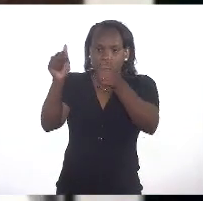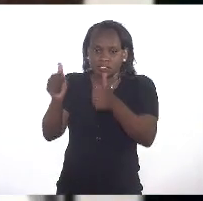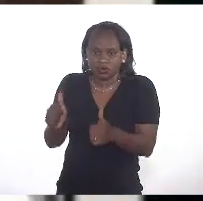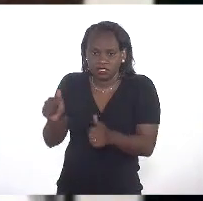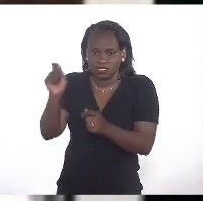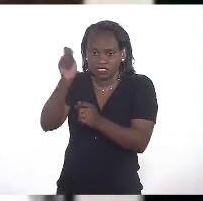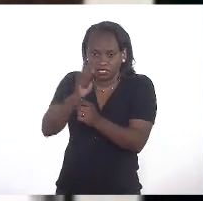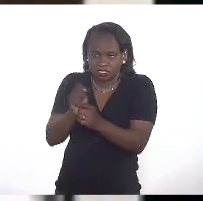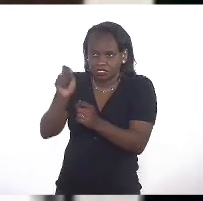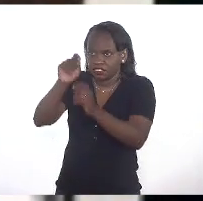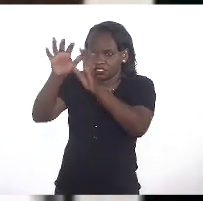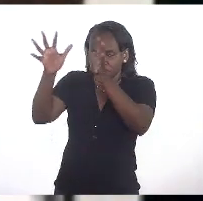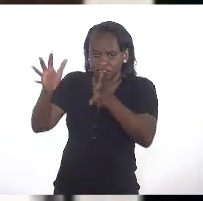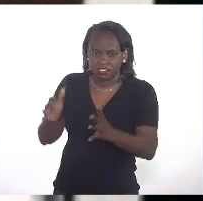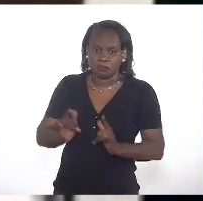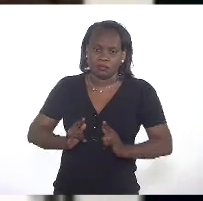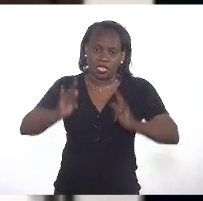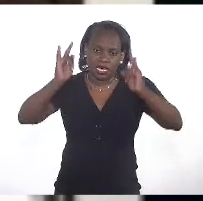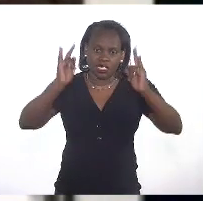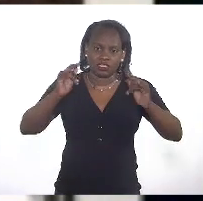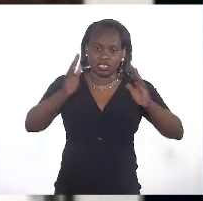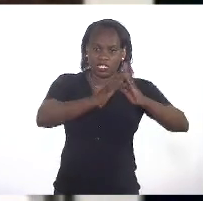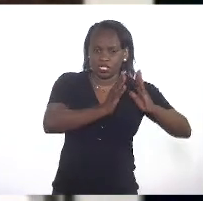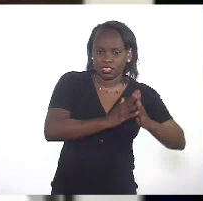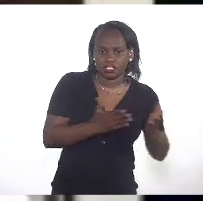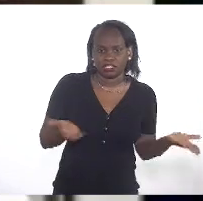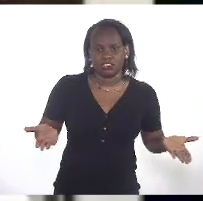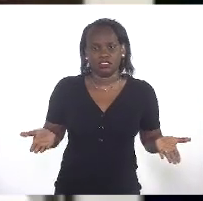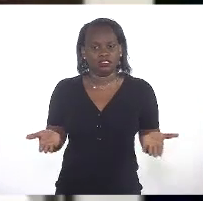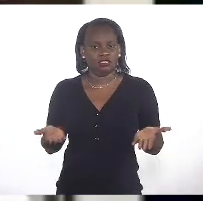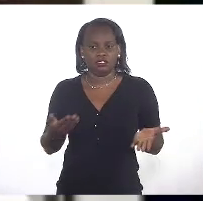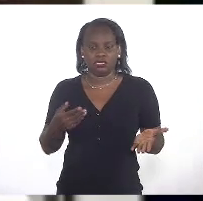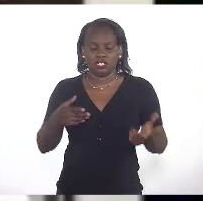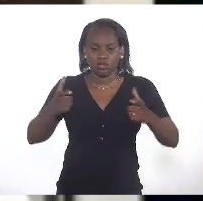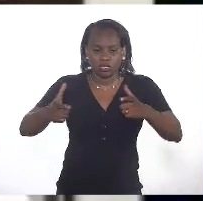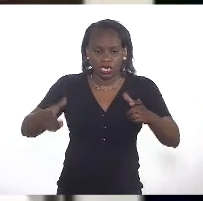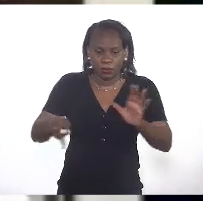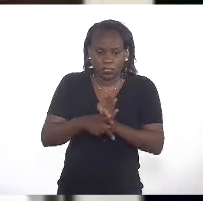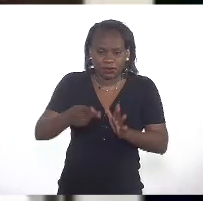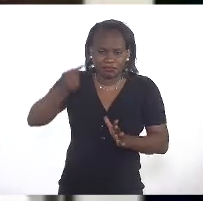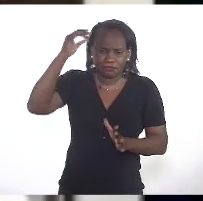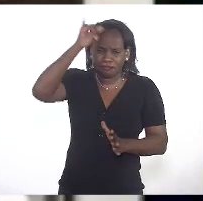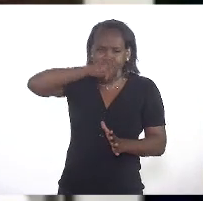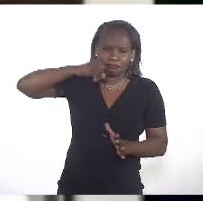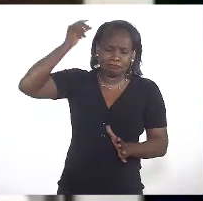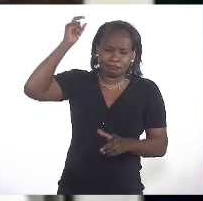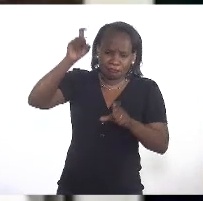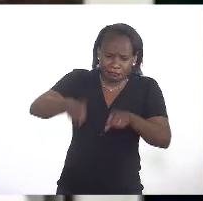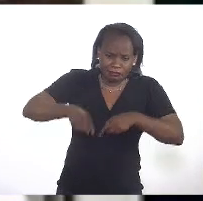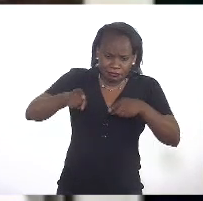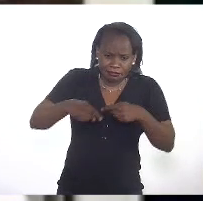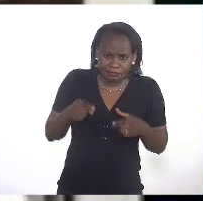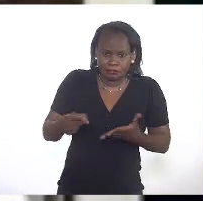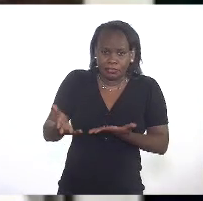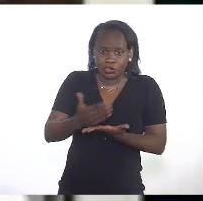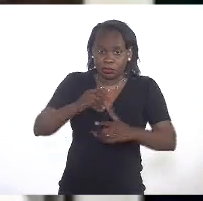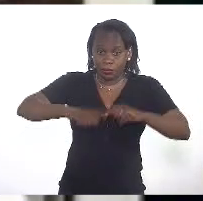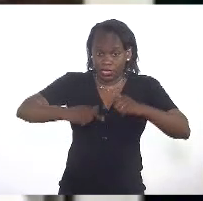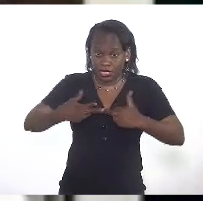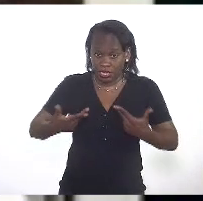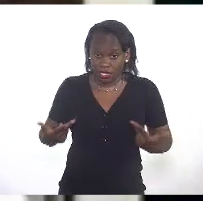monumentos, prédios, sítios arqueológicos, o chamado patrimônio